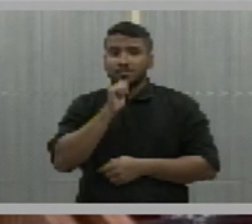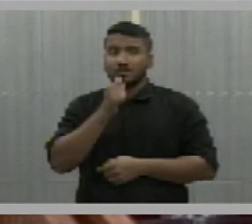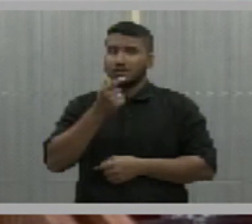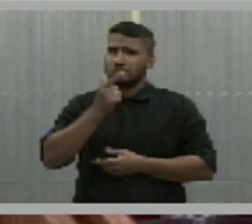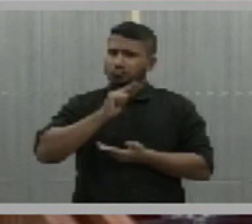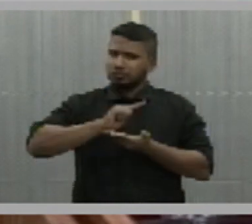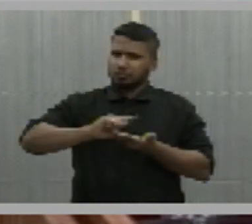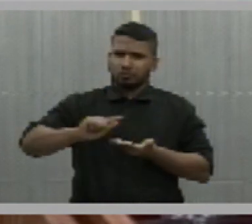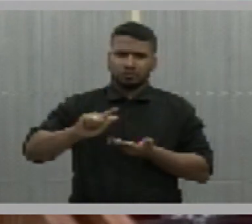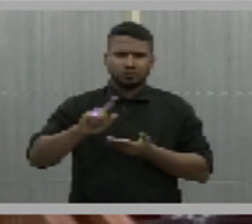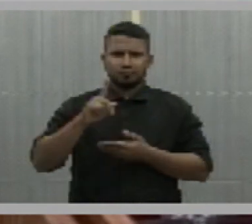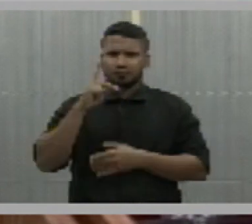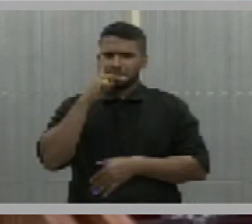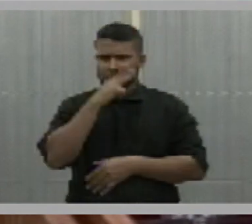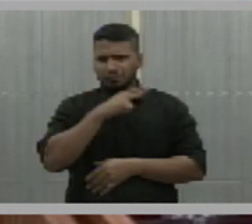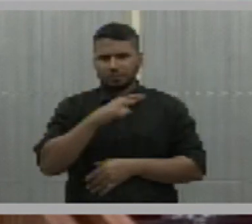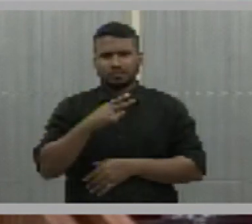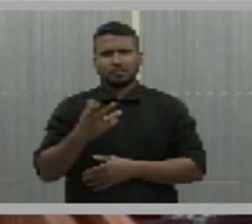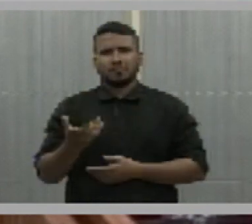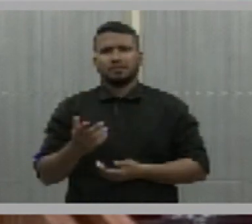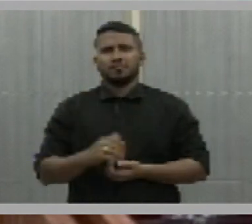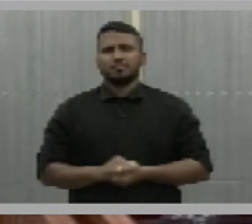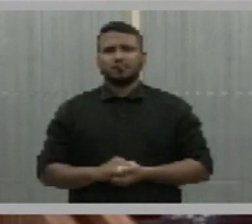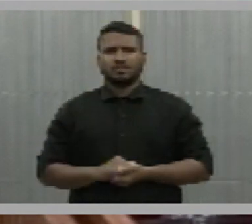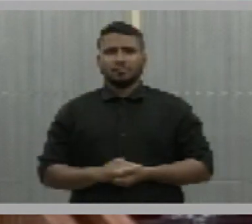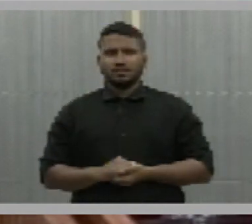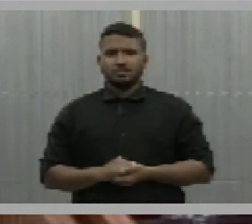permanece do mesmo jeito.